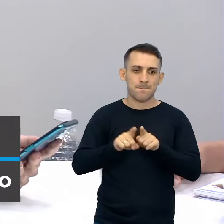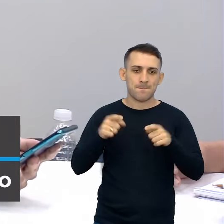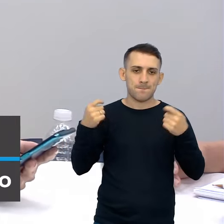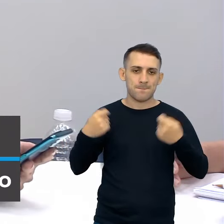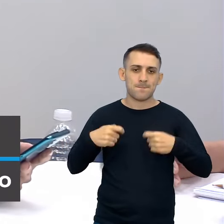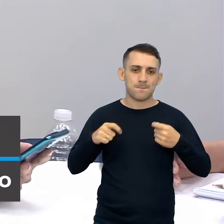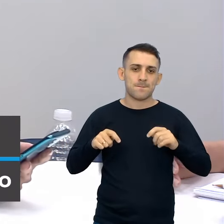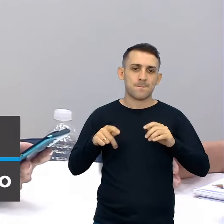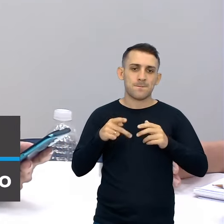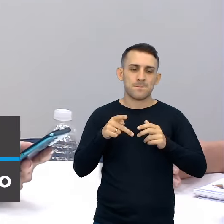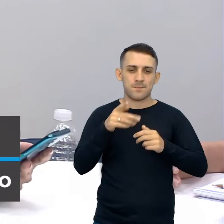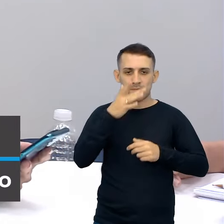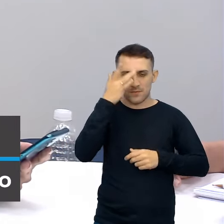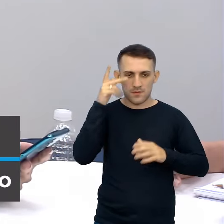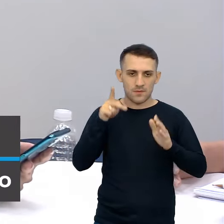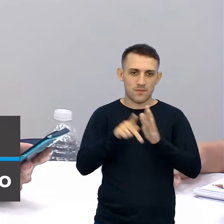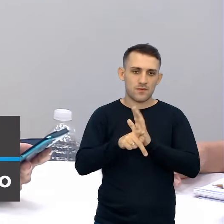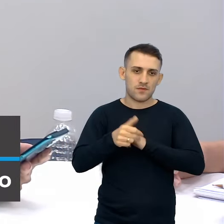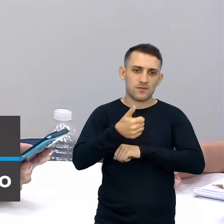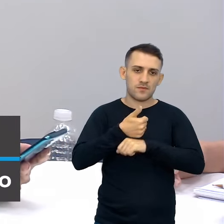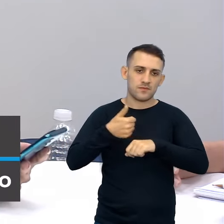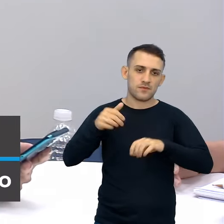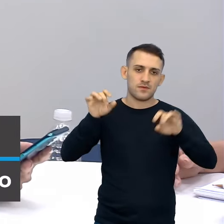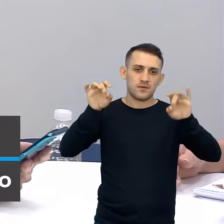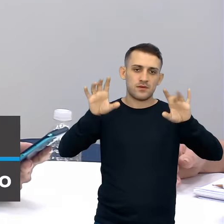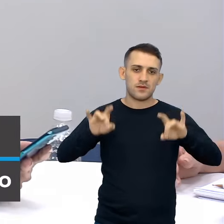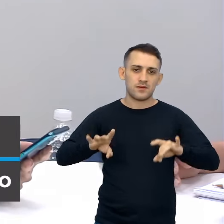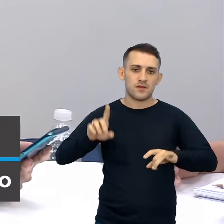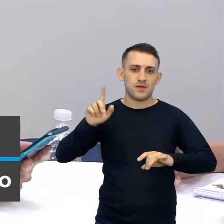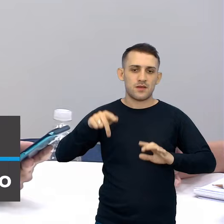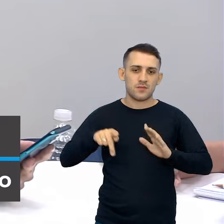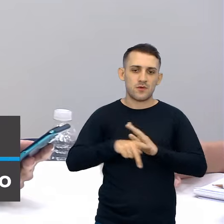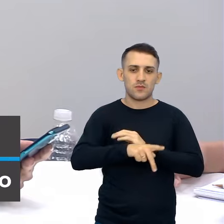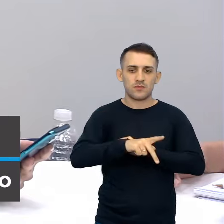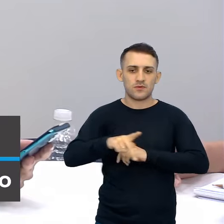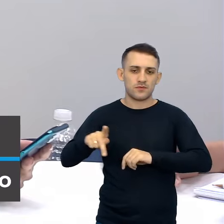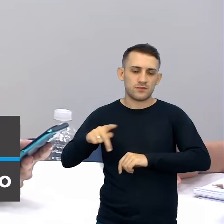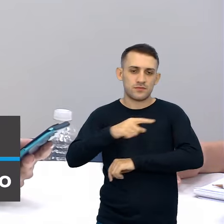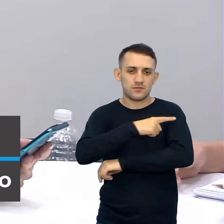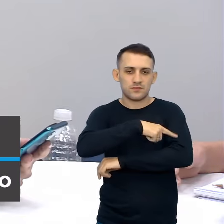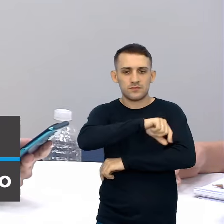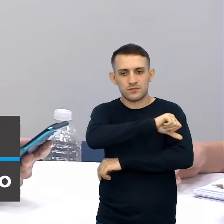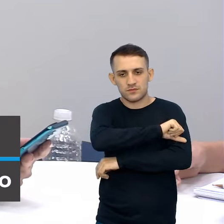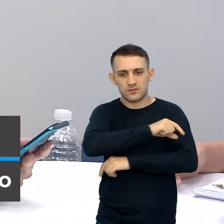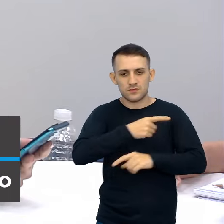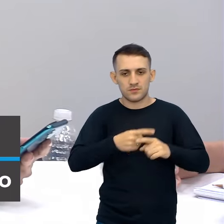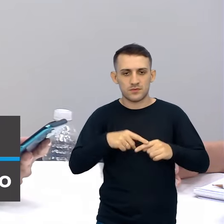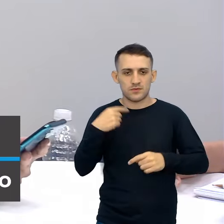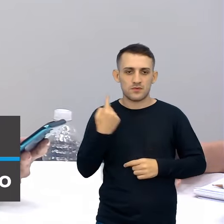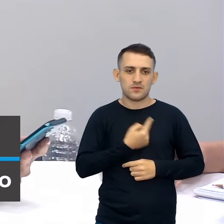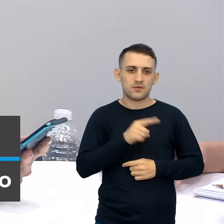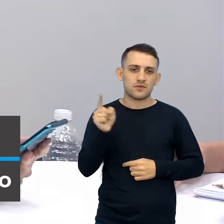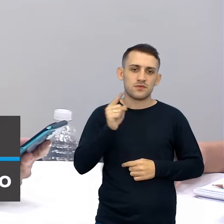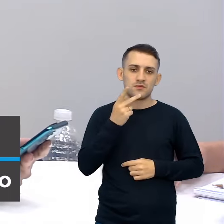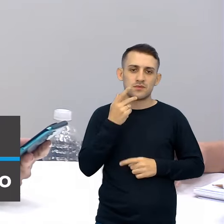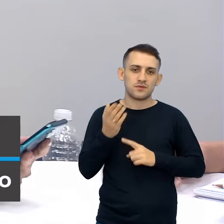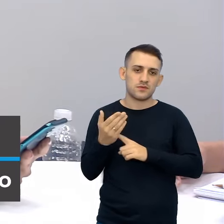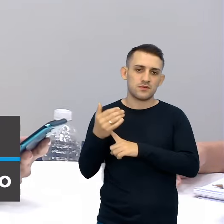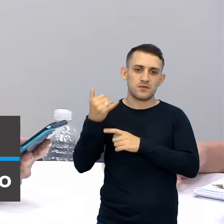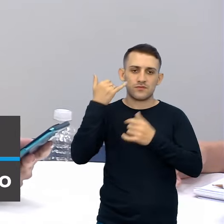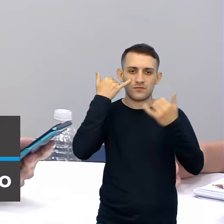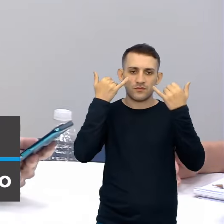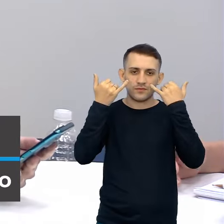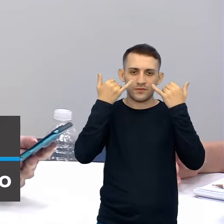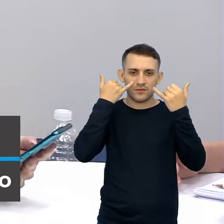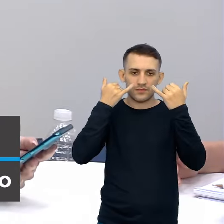ministrado para o especialista. Vera, o especialista é o professor dos anos iniciais. Porque nós não estamos falando de tecnologia da